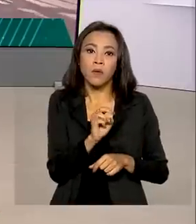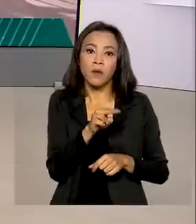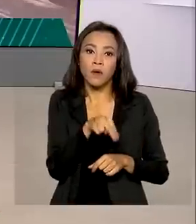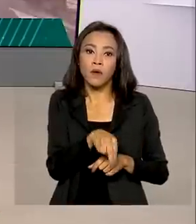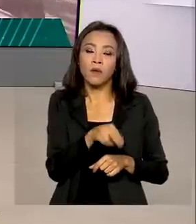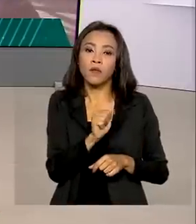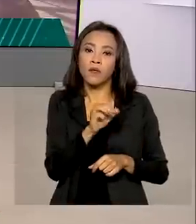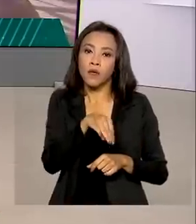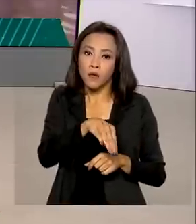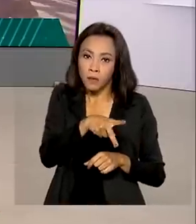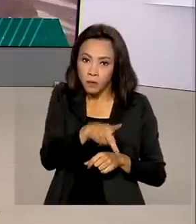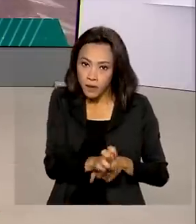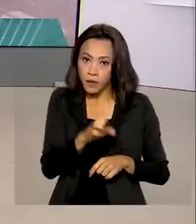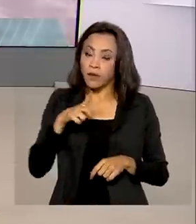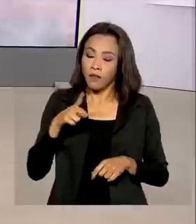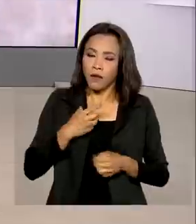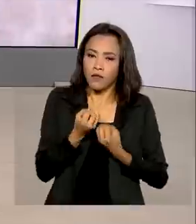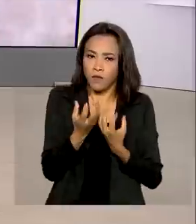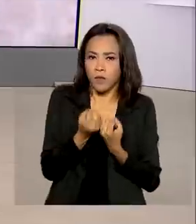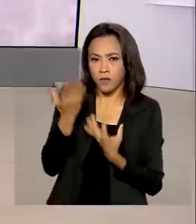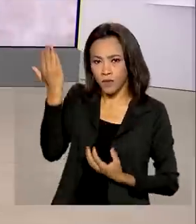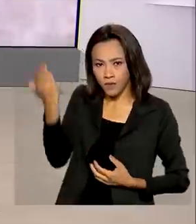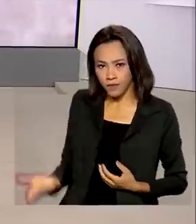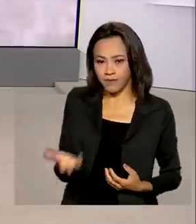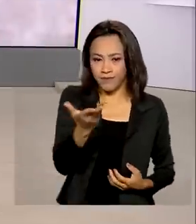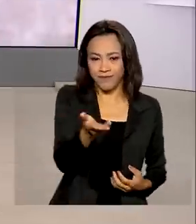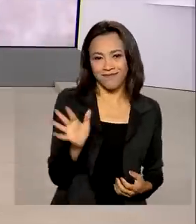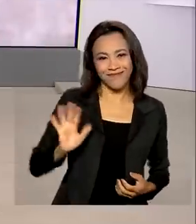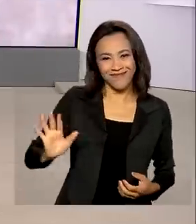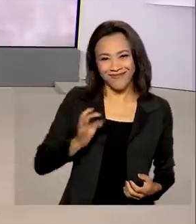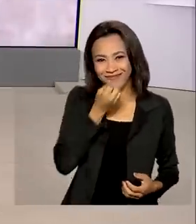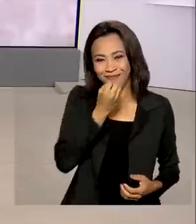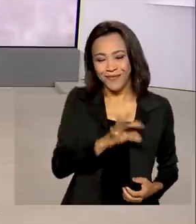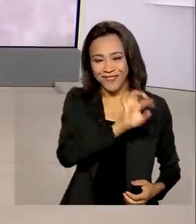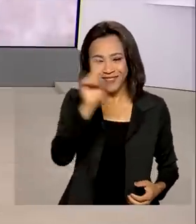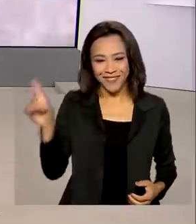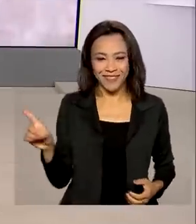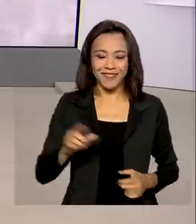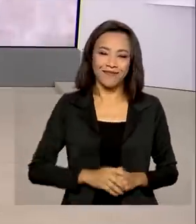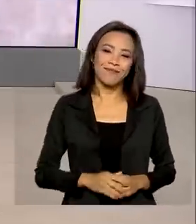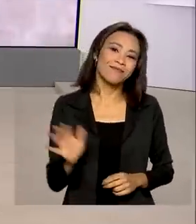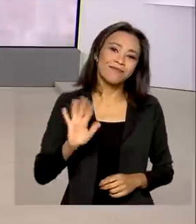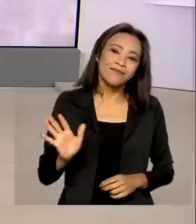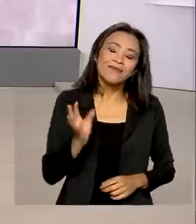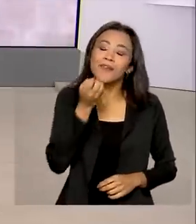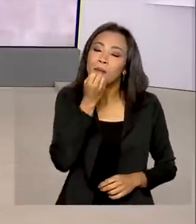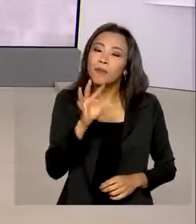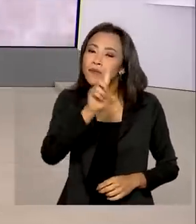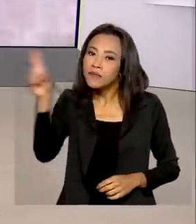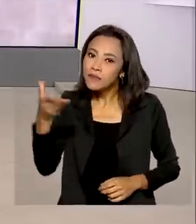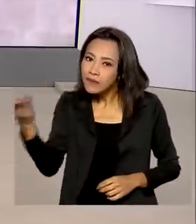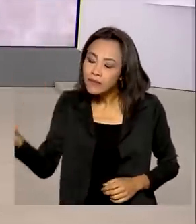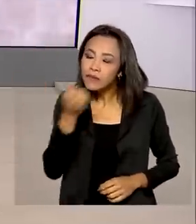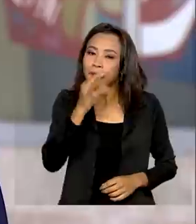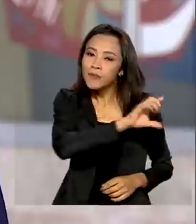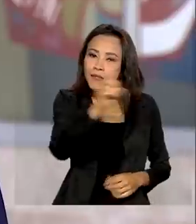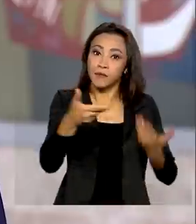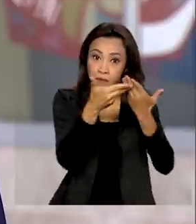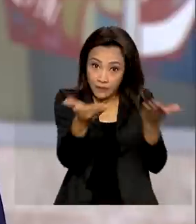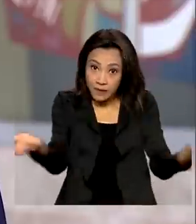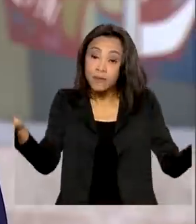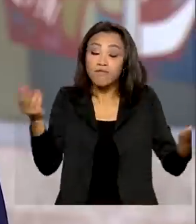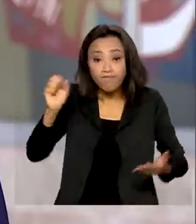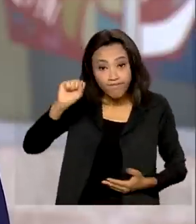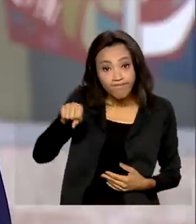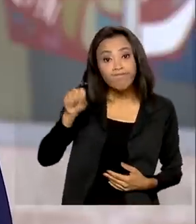repórter bloco de Queiroz tem as informações ao vivo para gente oi Glauco bom dia tá bom dia para você e bom dia a todos